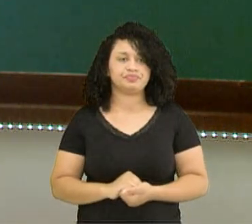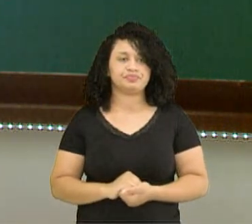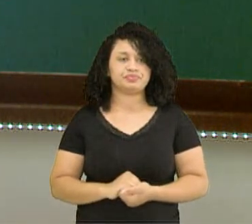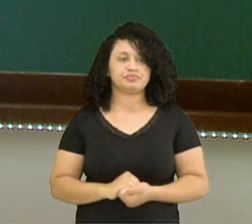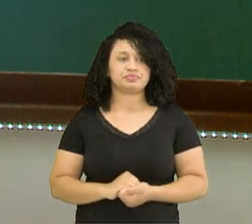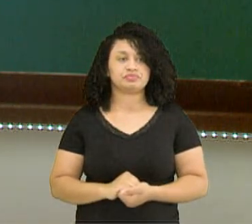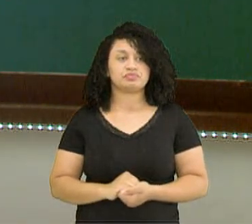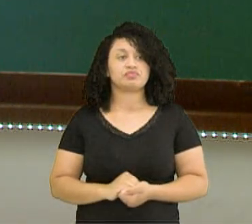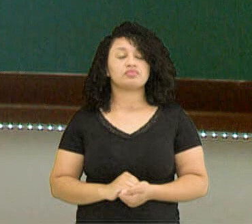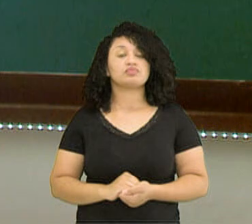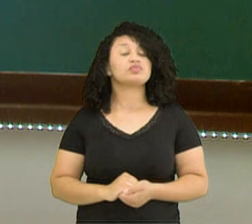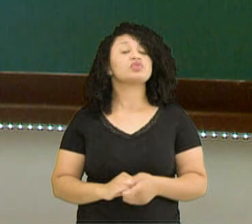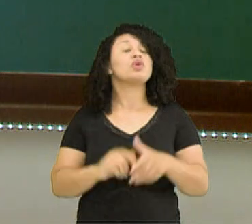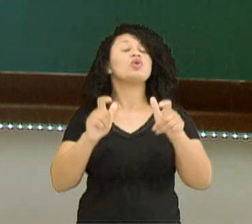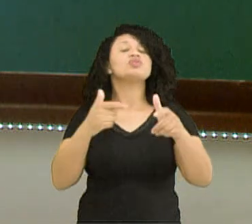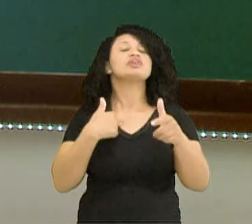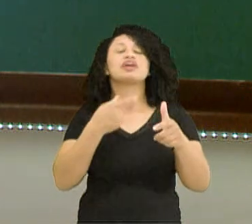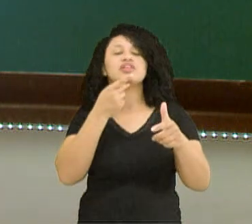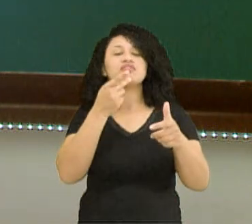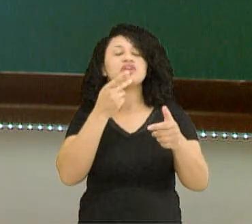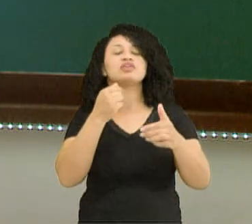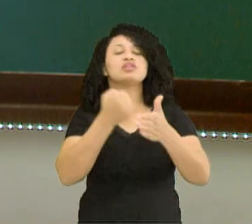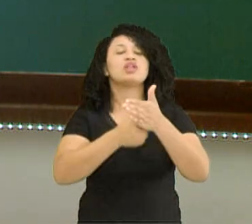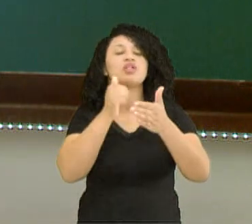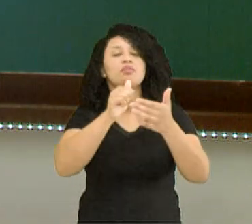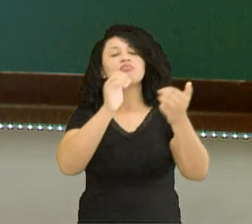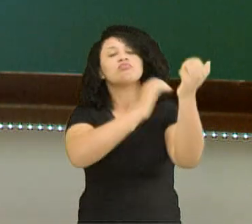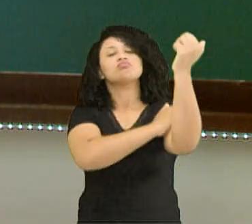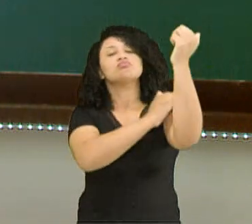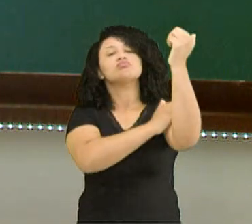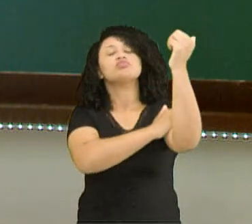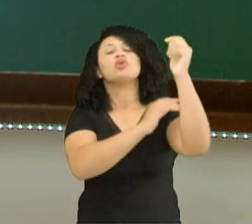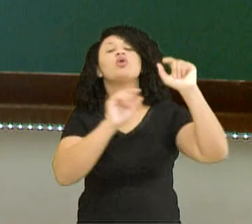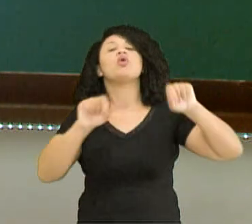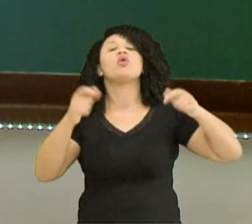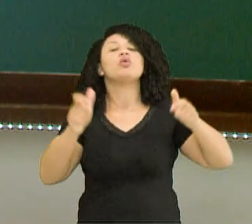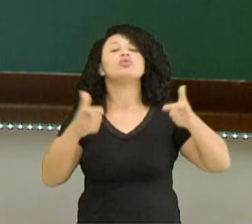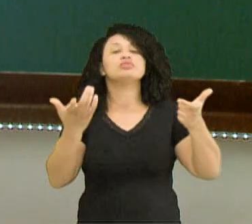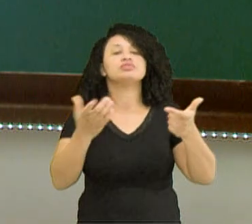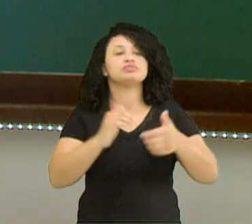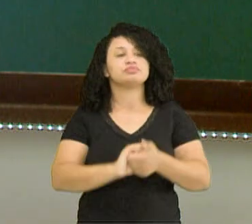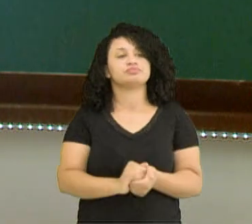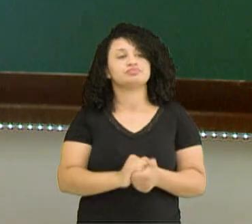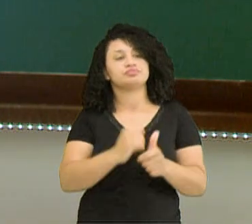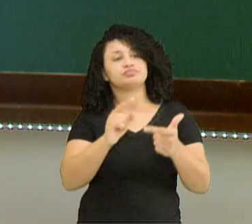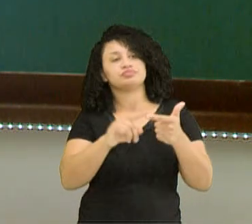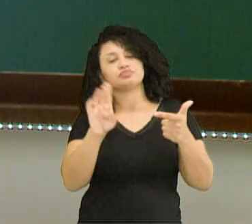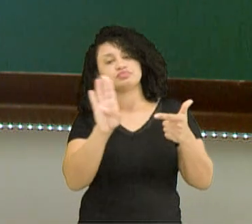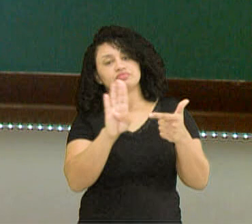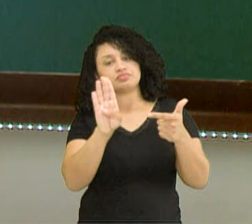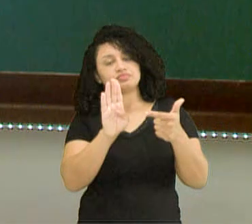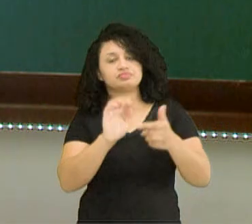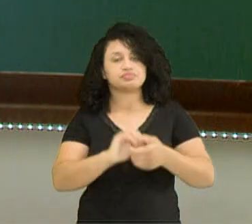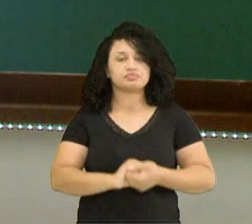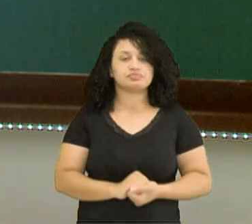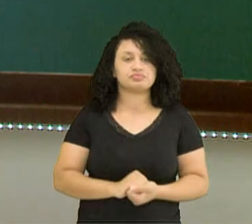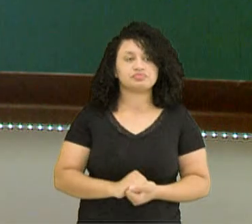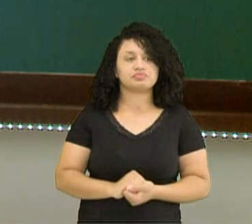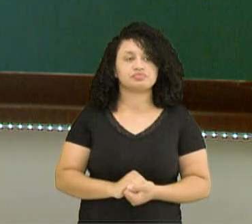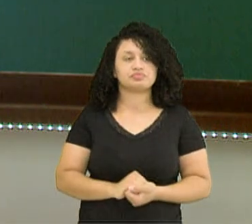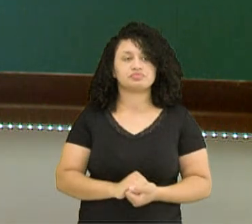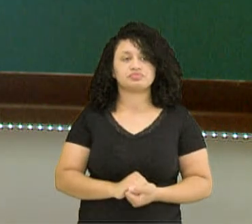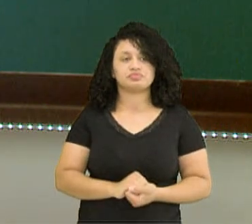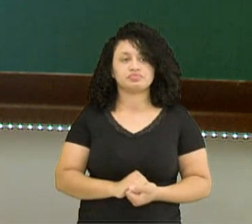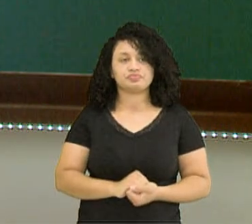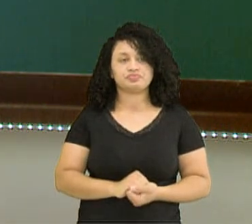means? Onde é que ela está falando sobre o feminismo? No começo, na parte 2, na parte 3. Letra B. Her interest in doing